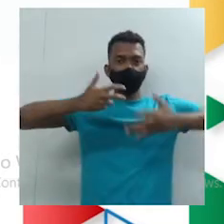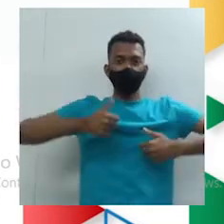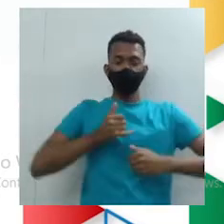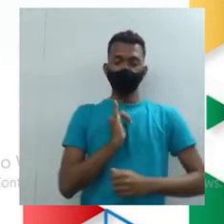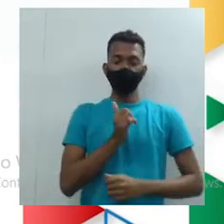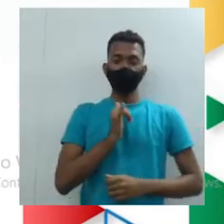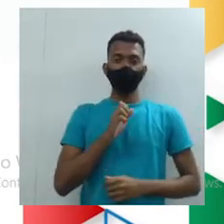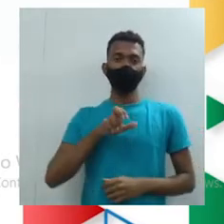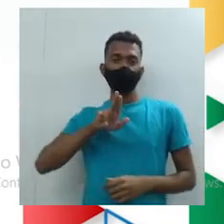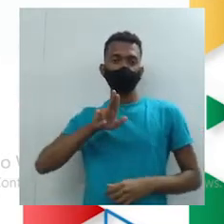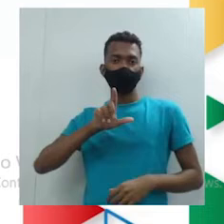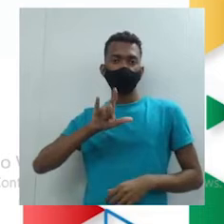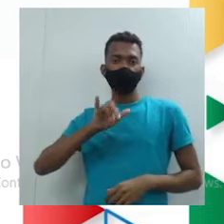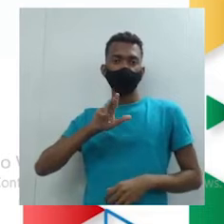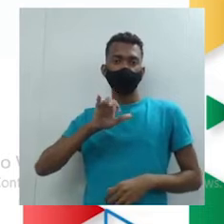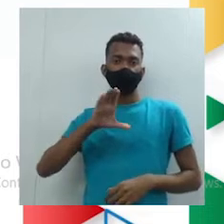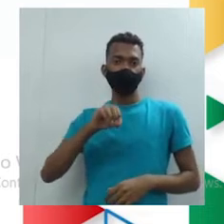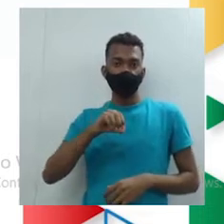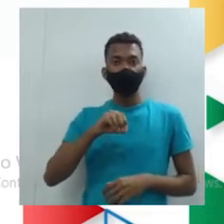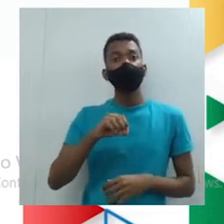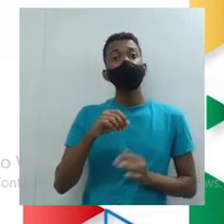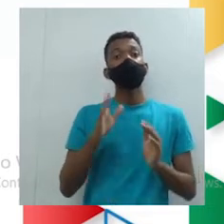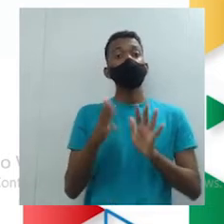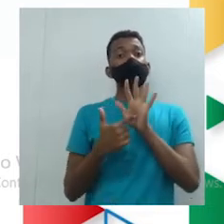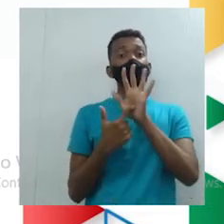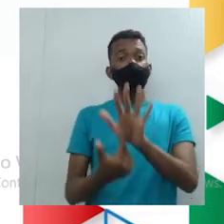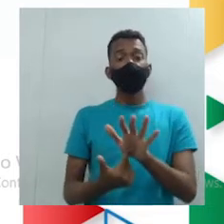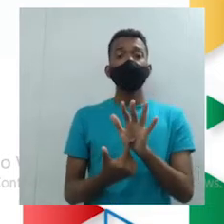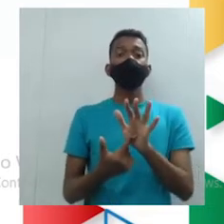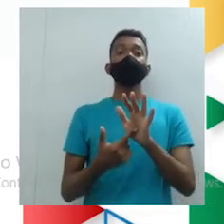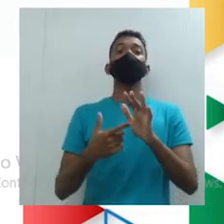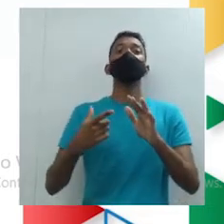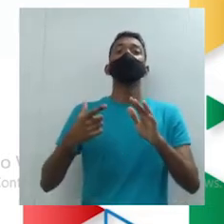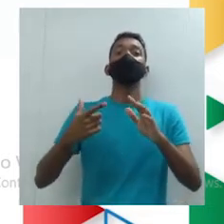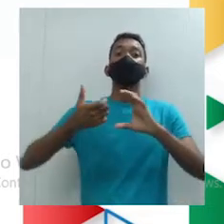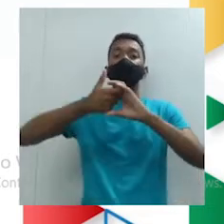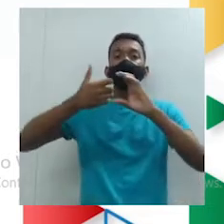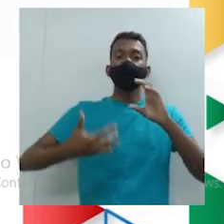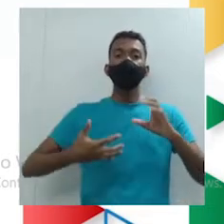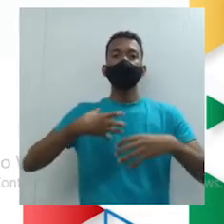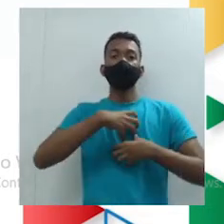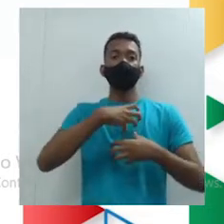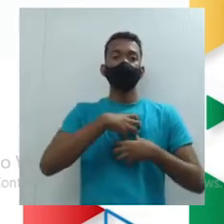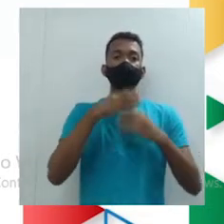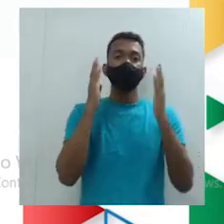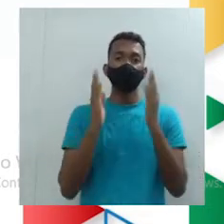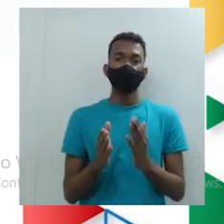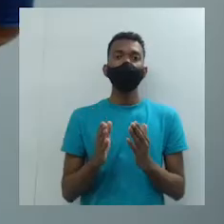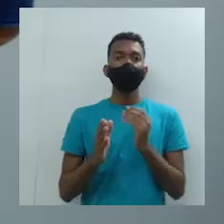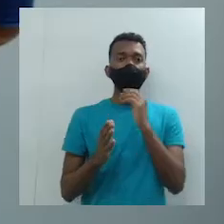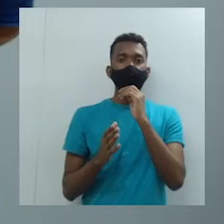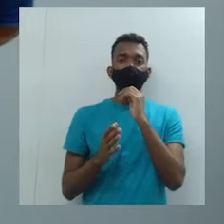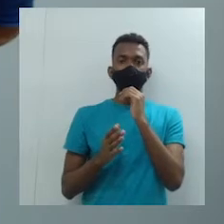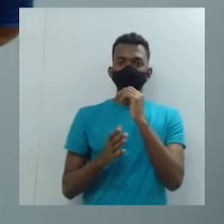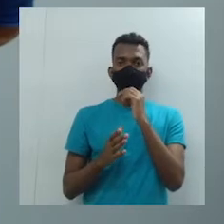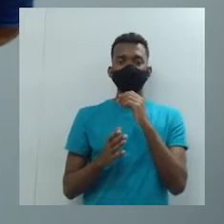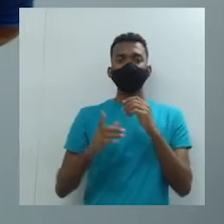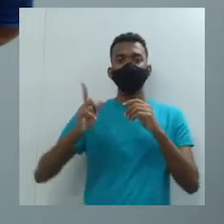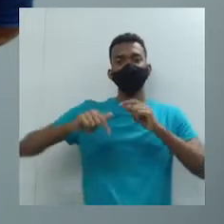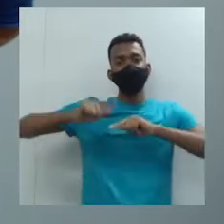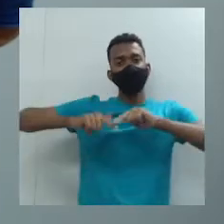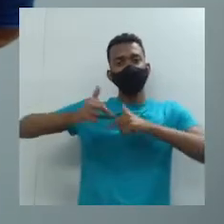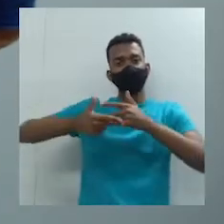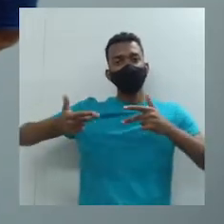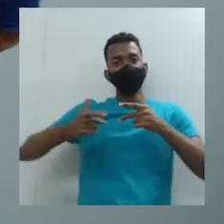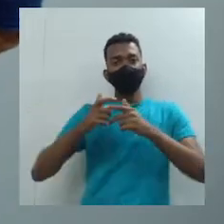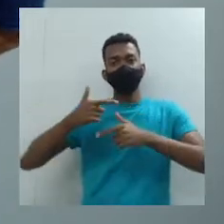poema, se apresenta, ou melhor, se caracteriza da forma como ele lida, né, com o material de trabalho dele, que é a